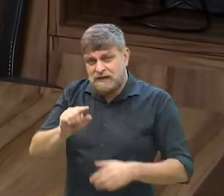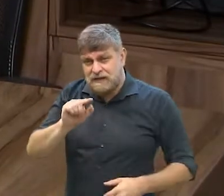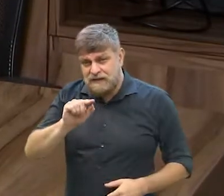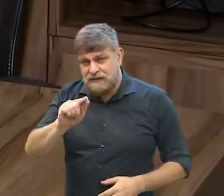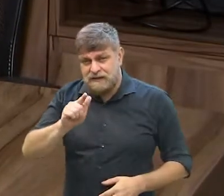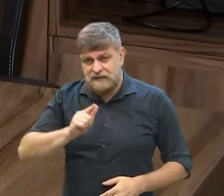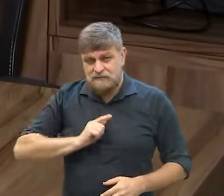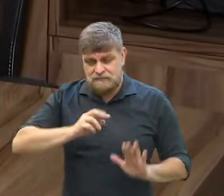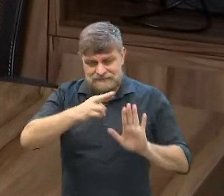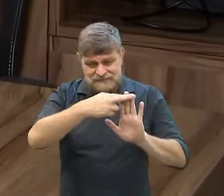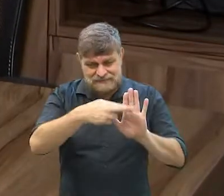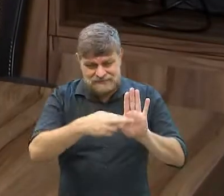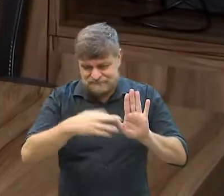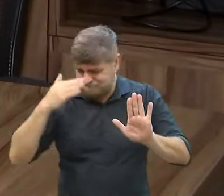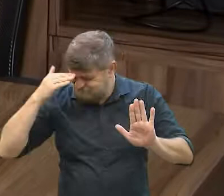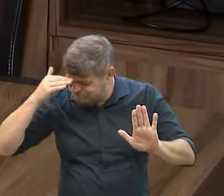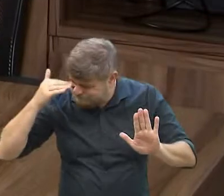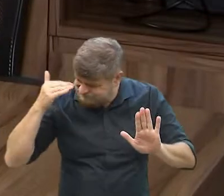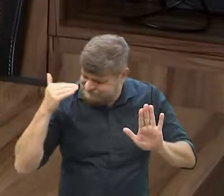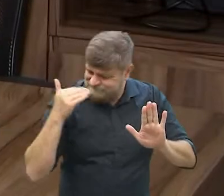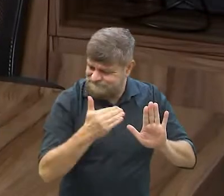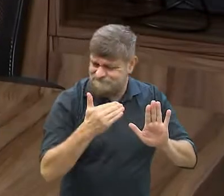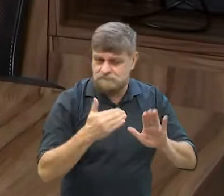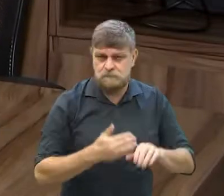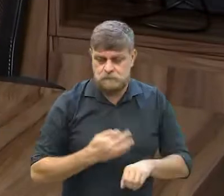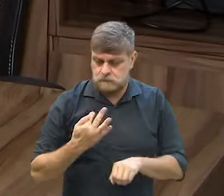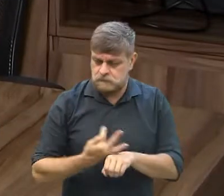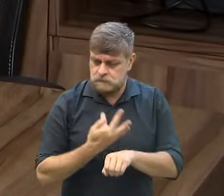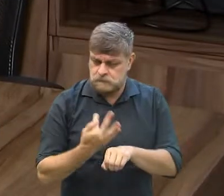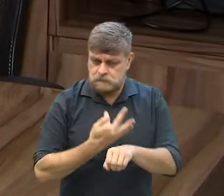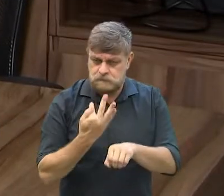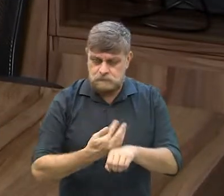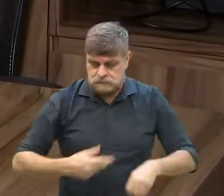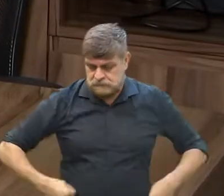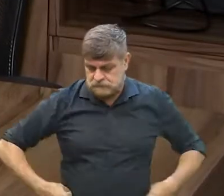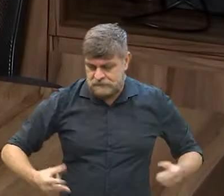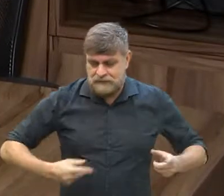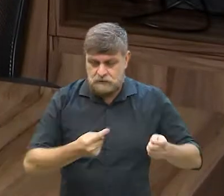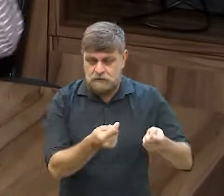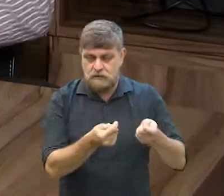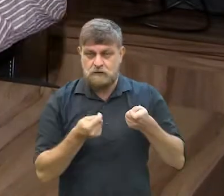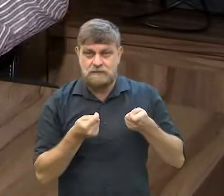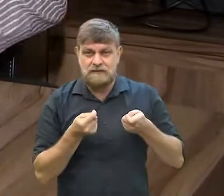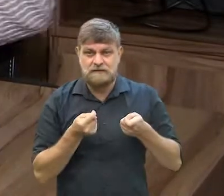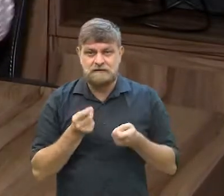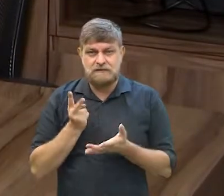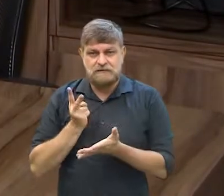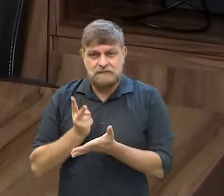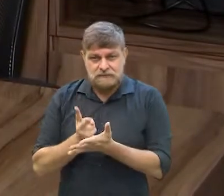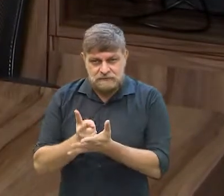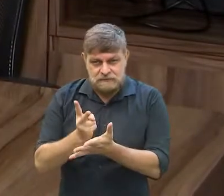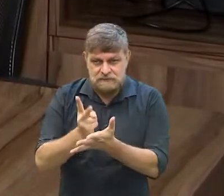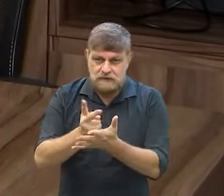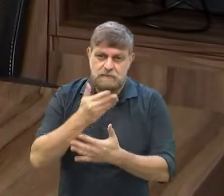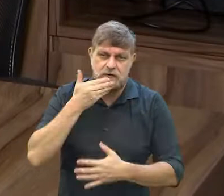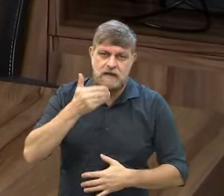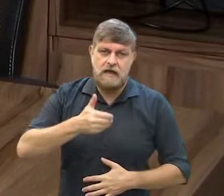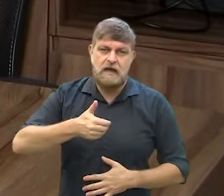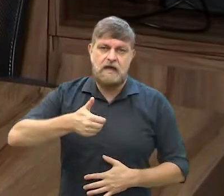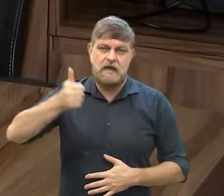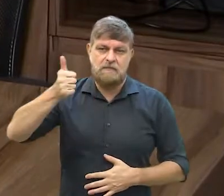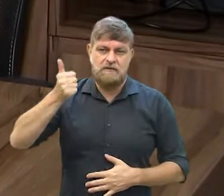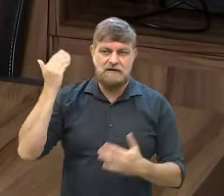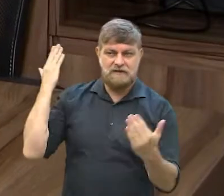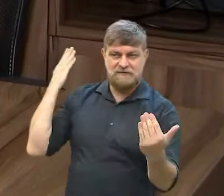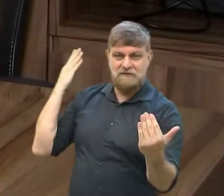esse requisito, essa disciplina em termos de gastos, sempre fica numa situação melhor do que